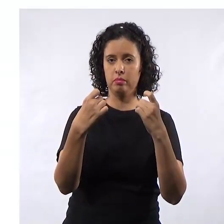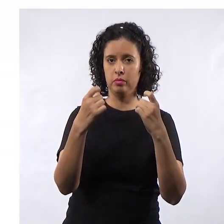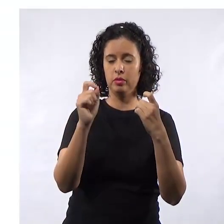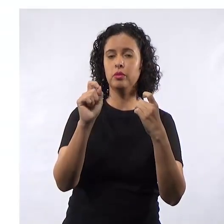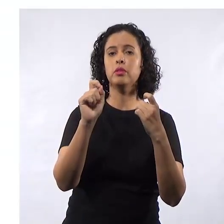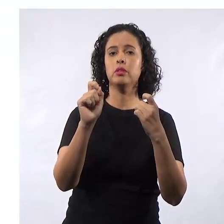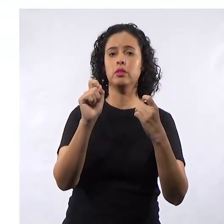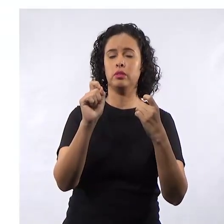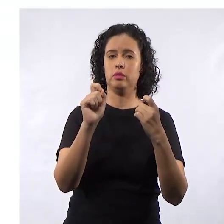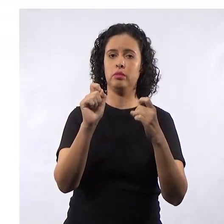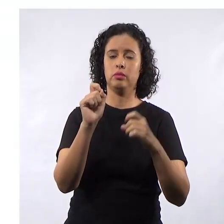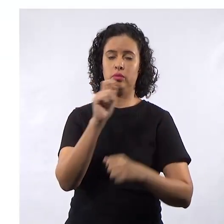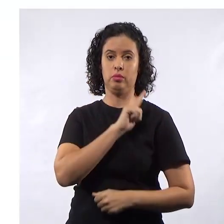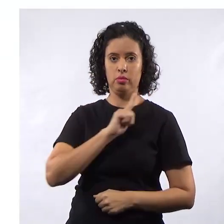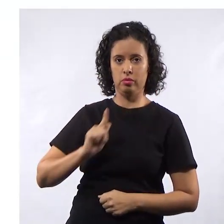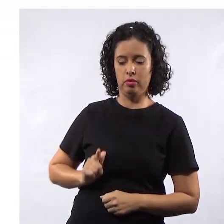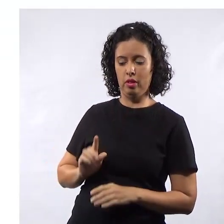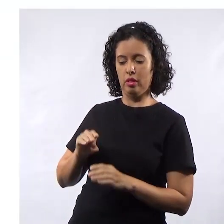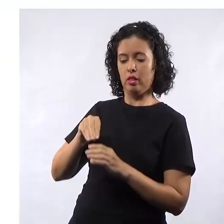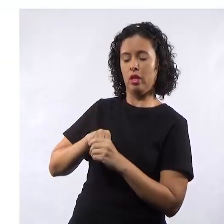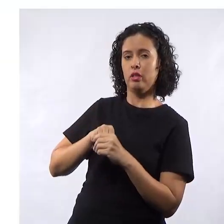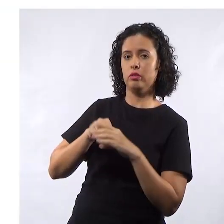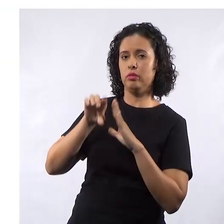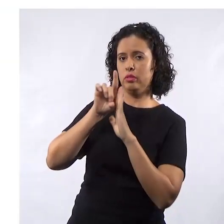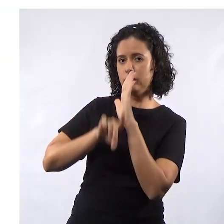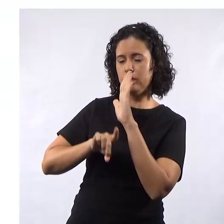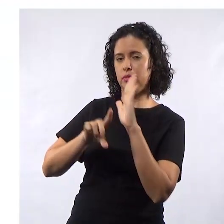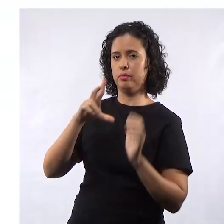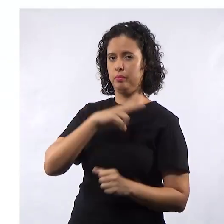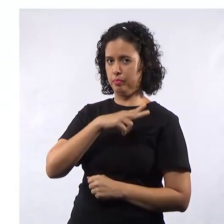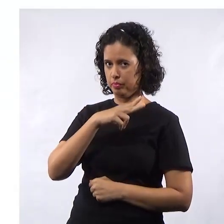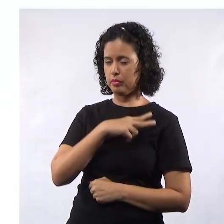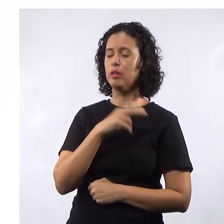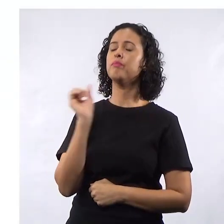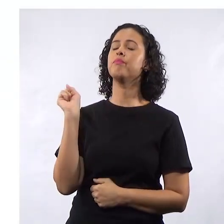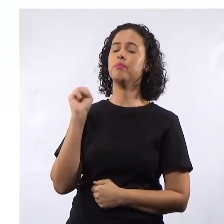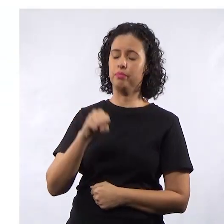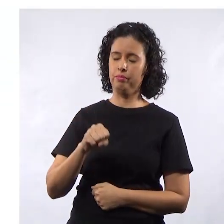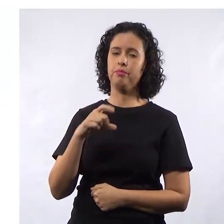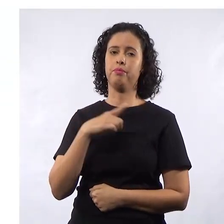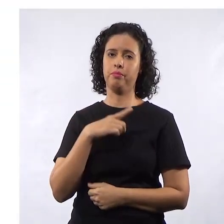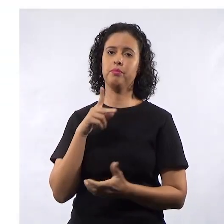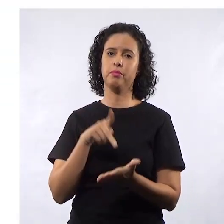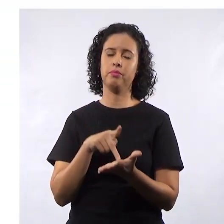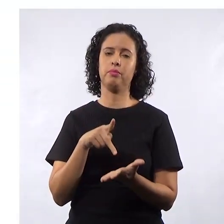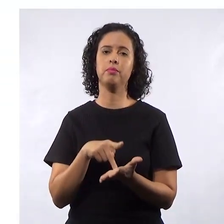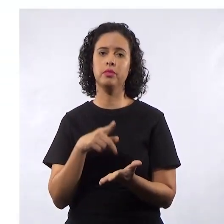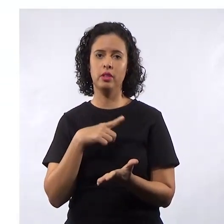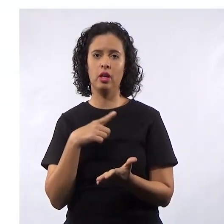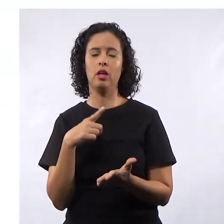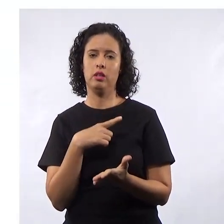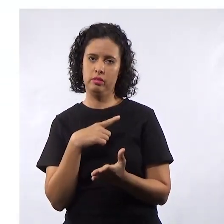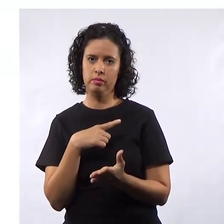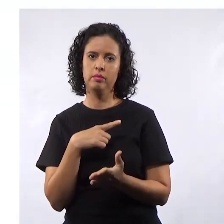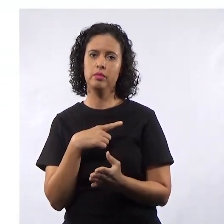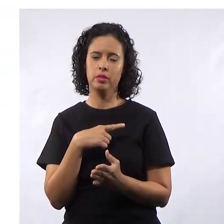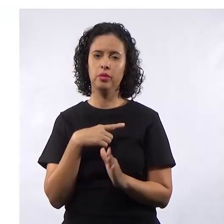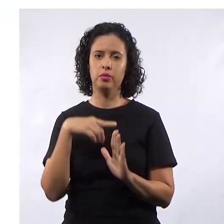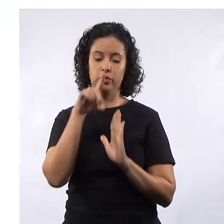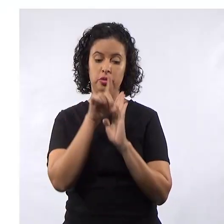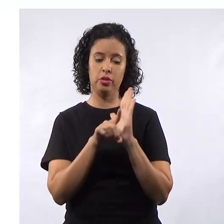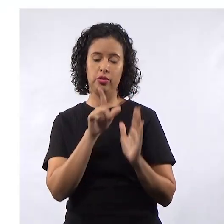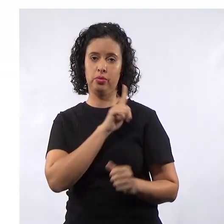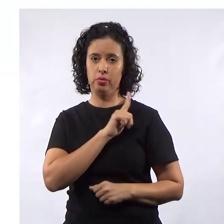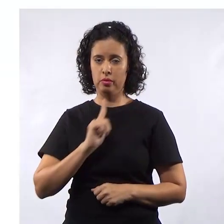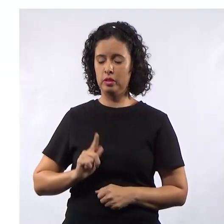privado. Sim, lógico, o Estado ele vai estar sempre em algum momento, inclusive dentro das nossas relações de direito privado,